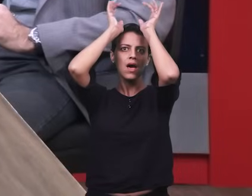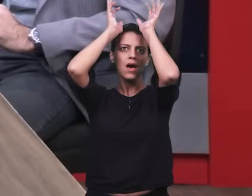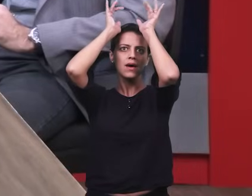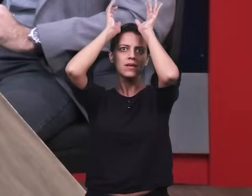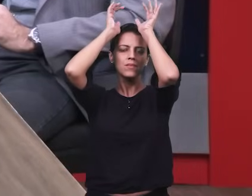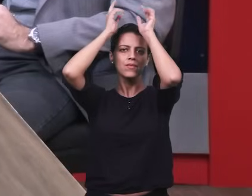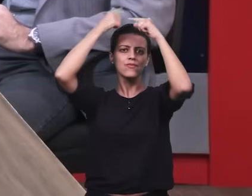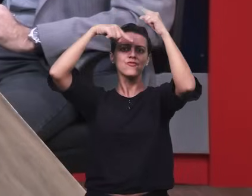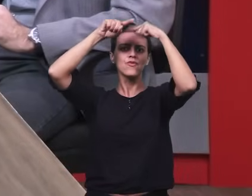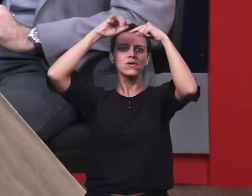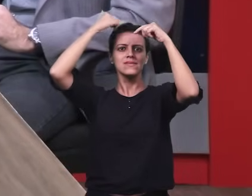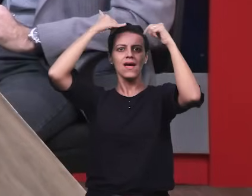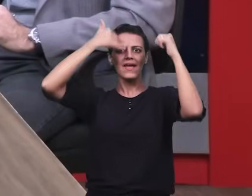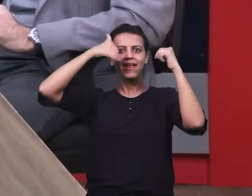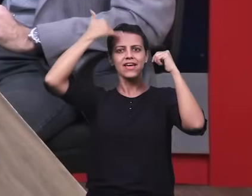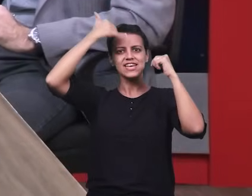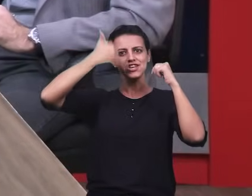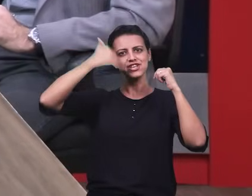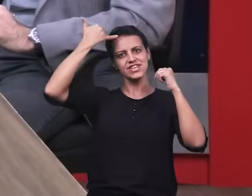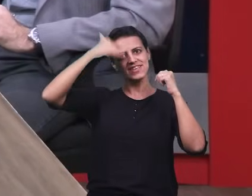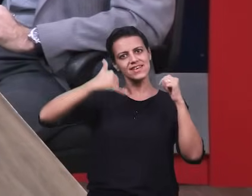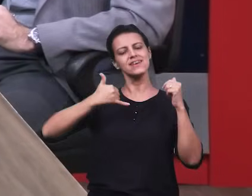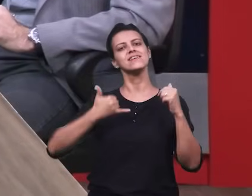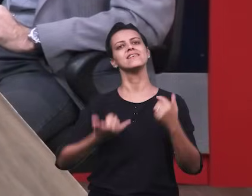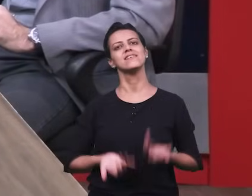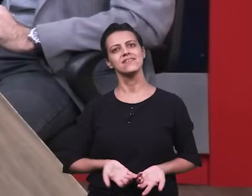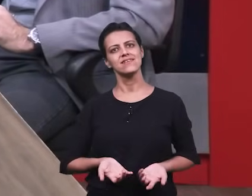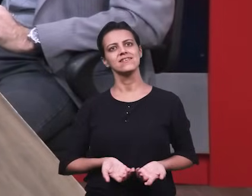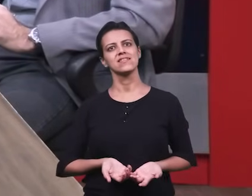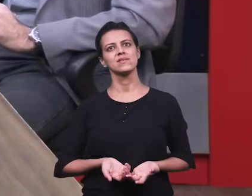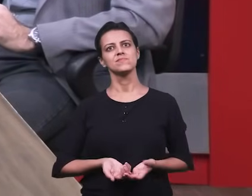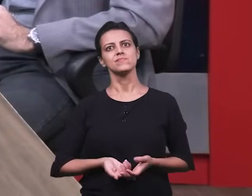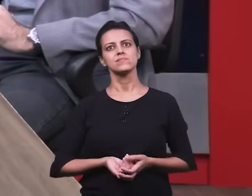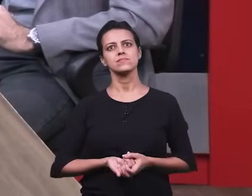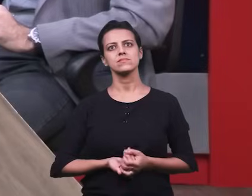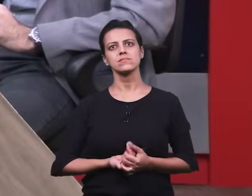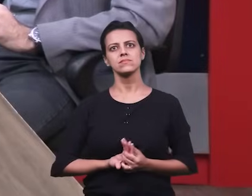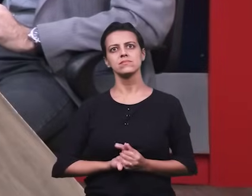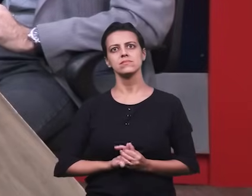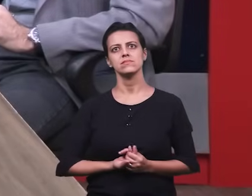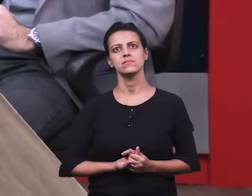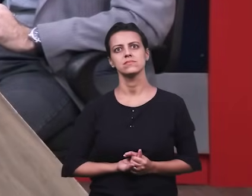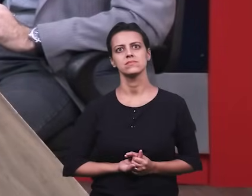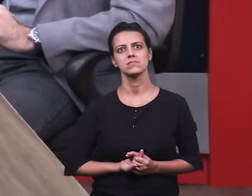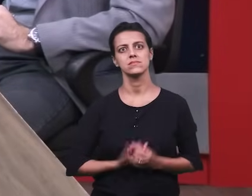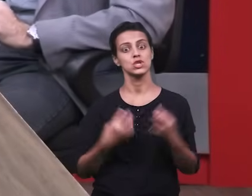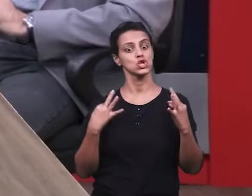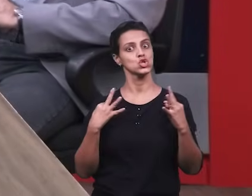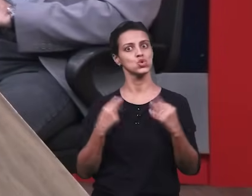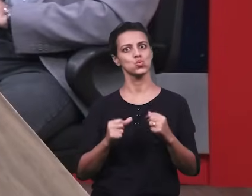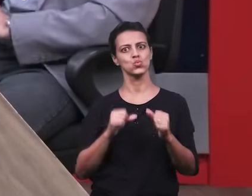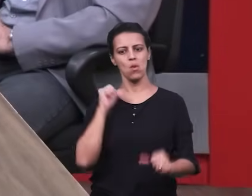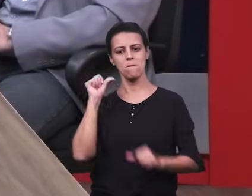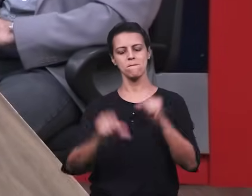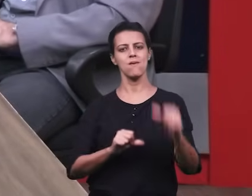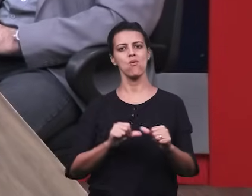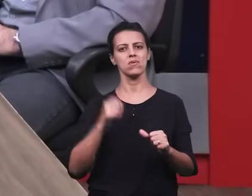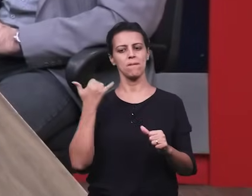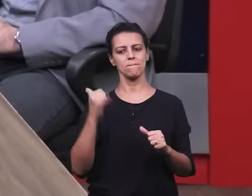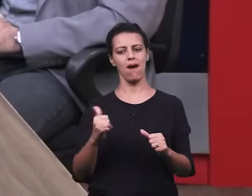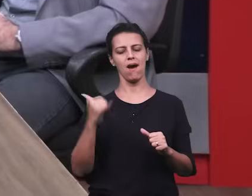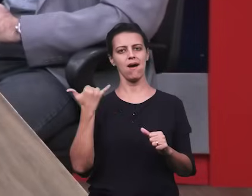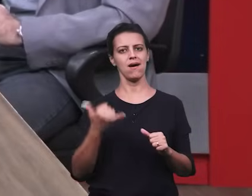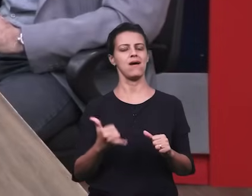e a energia elétrica que vai alcançar o cérebro. Você vê que tudo transforma em energia, impulsos elétricos,